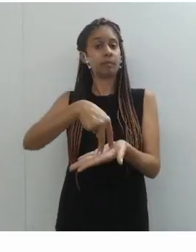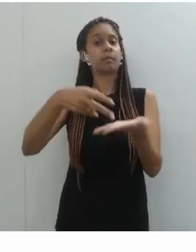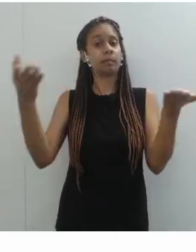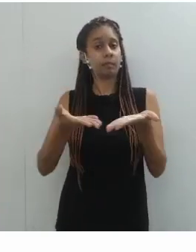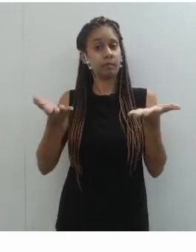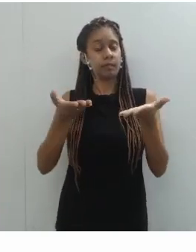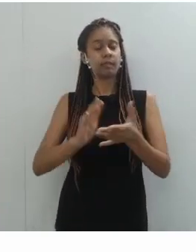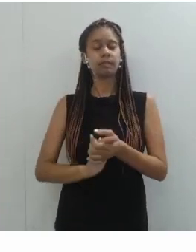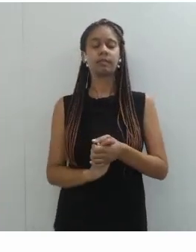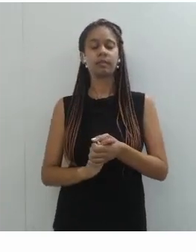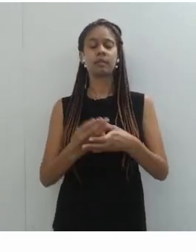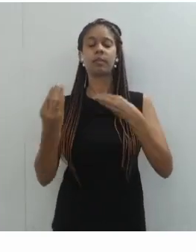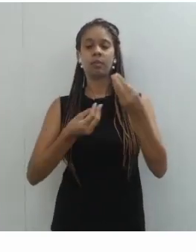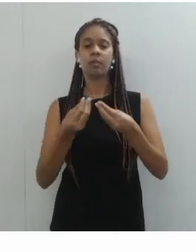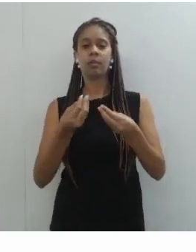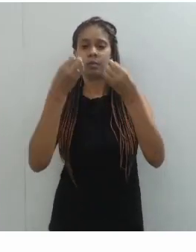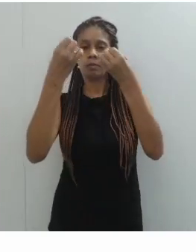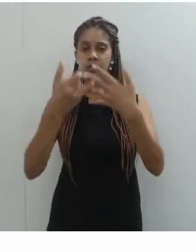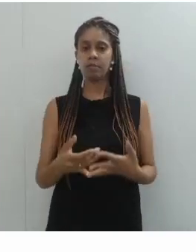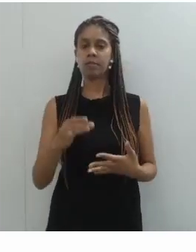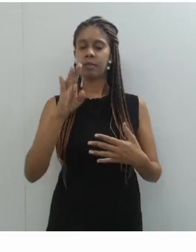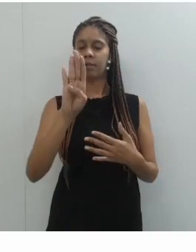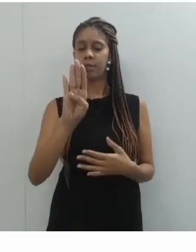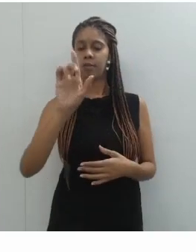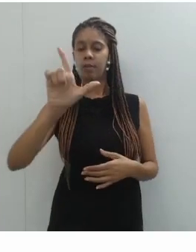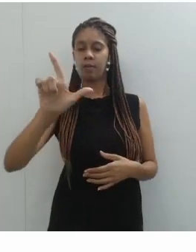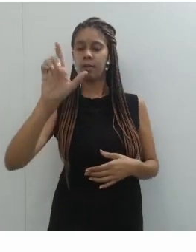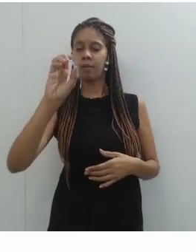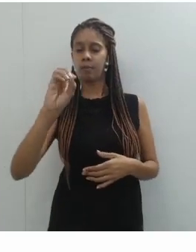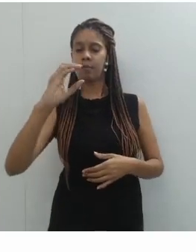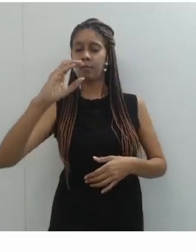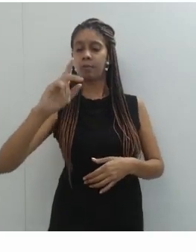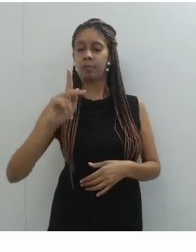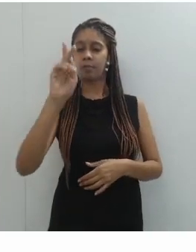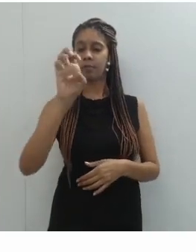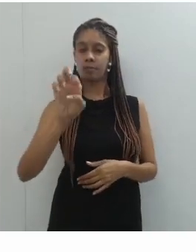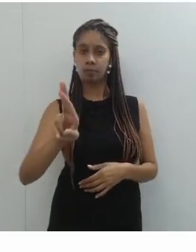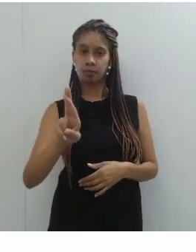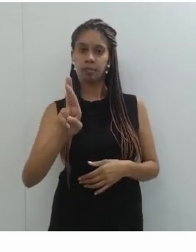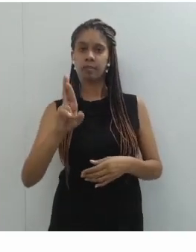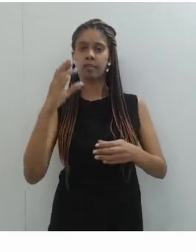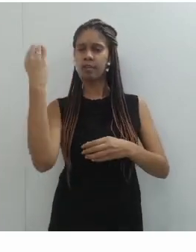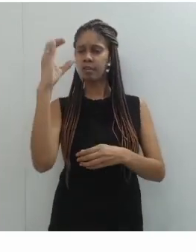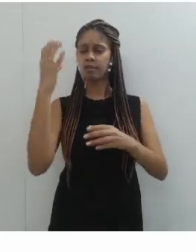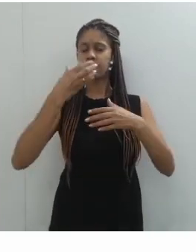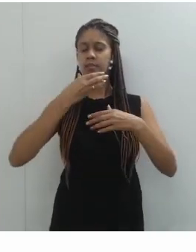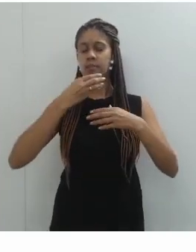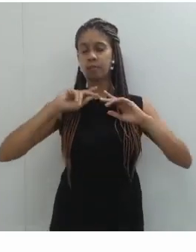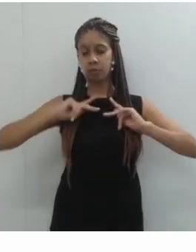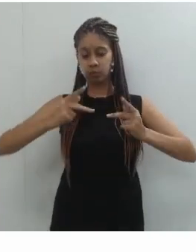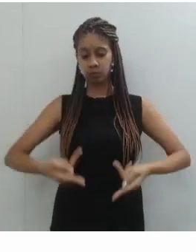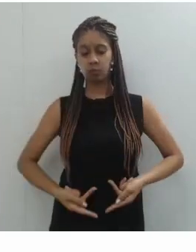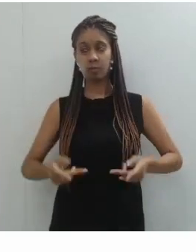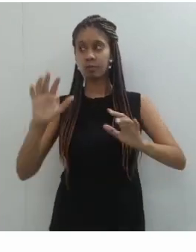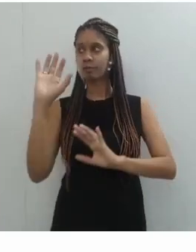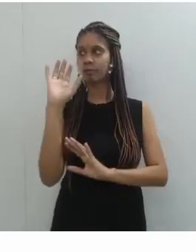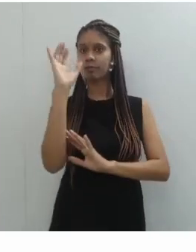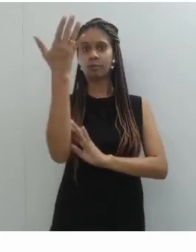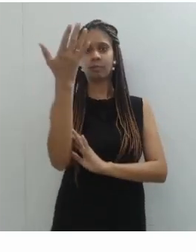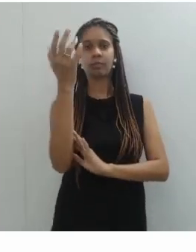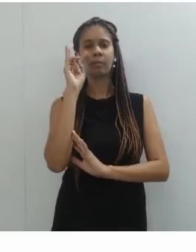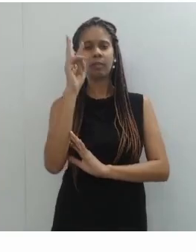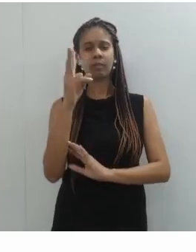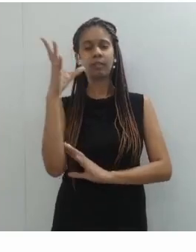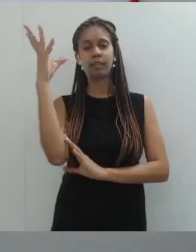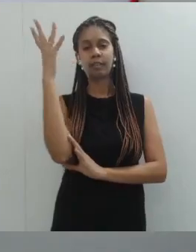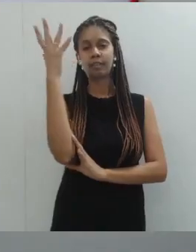o grande historiador Mark Bloch, a ciência dos homens no tempo. Vê que coisa linda. Aninha, traz